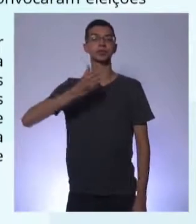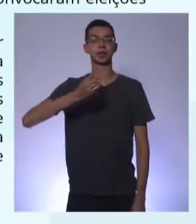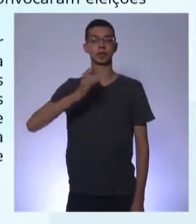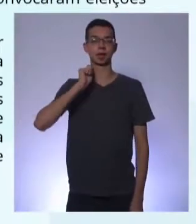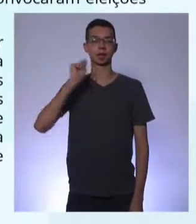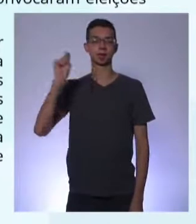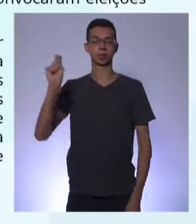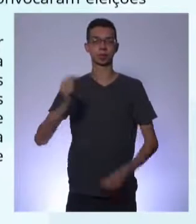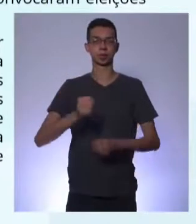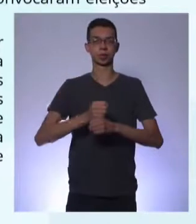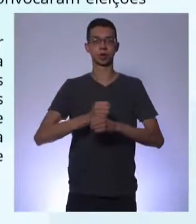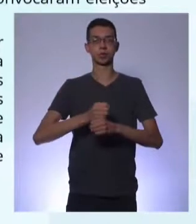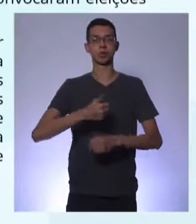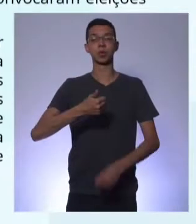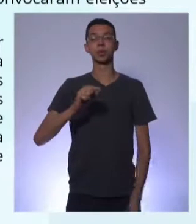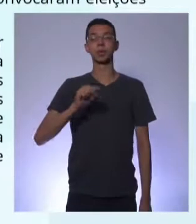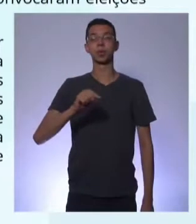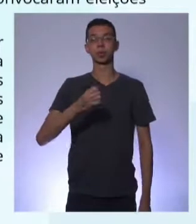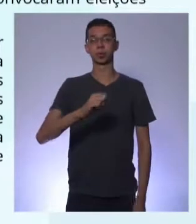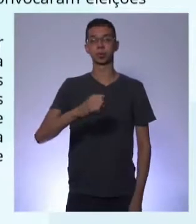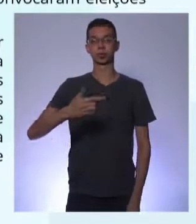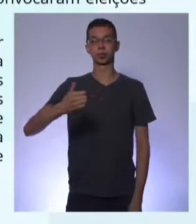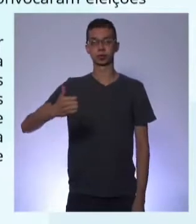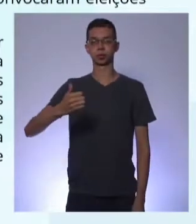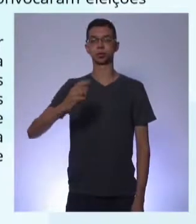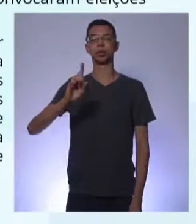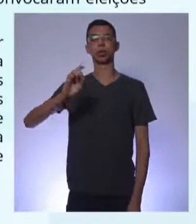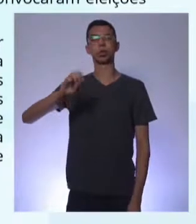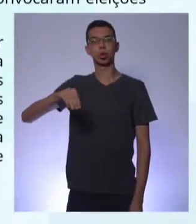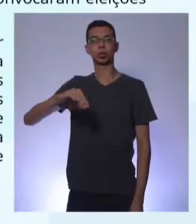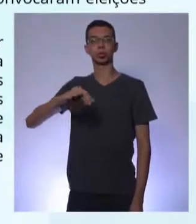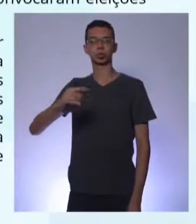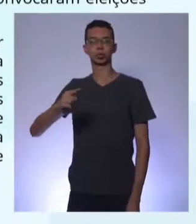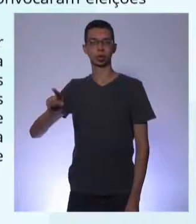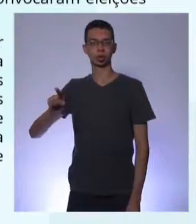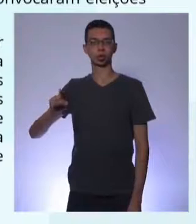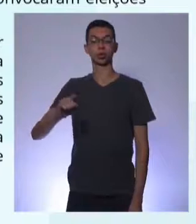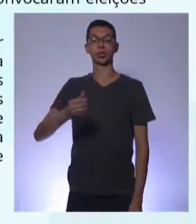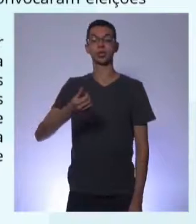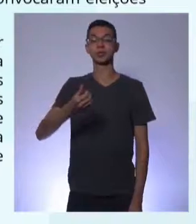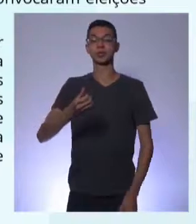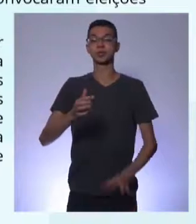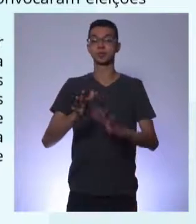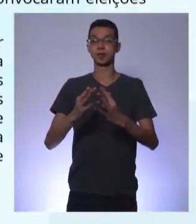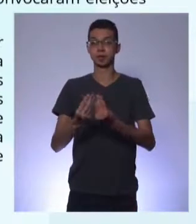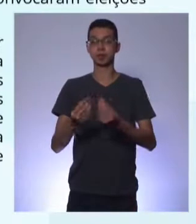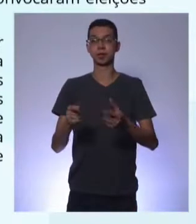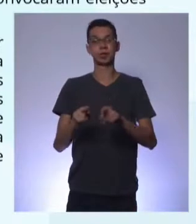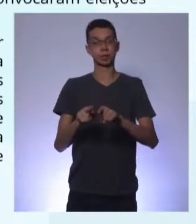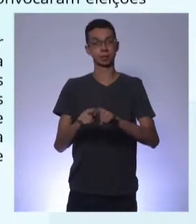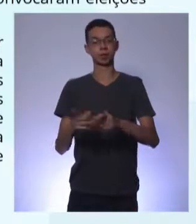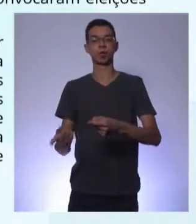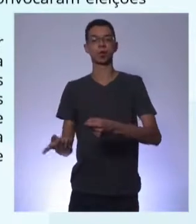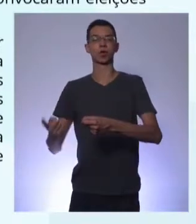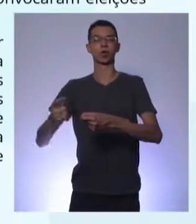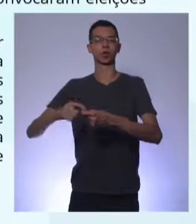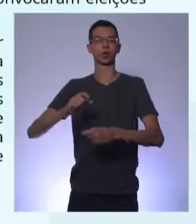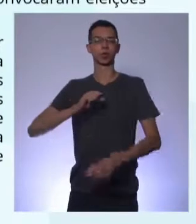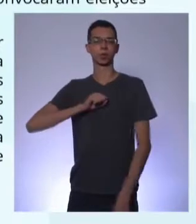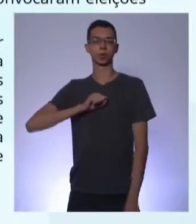de 1821, Dom João VI e sua família retornaram a Portugal depois